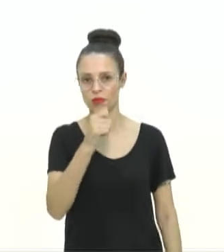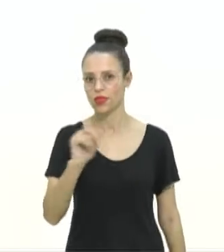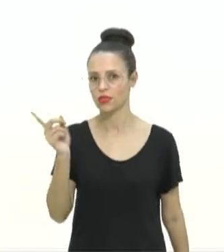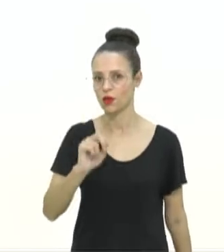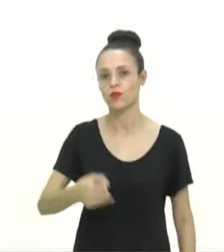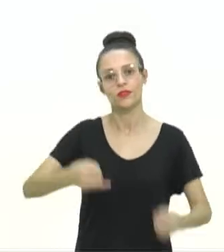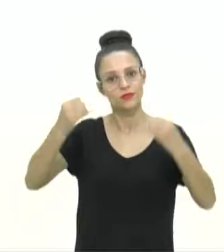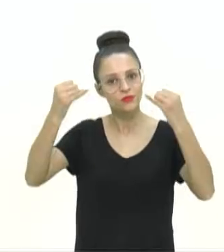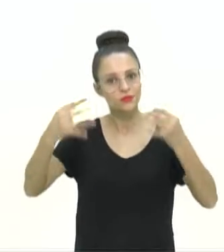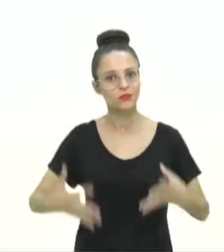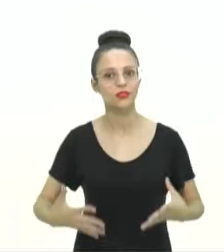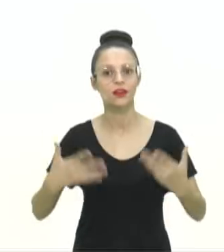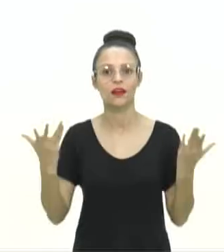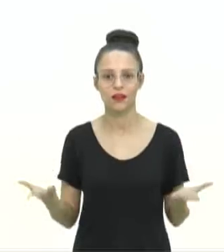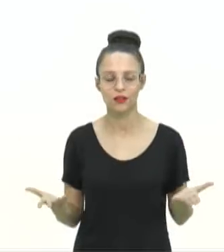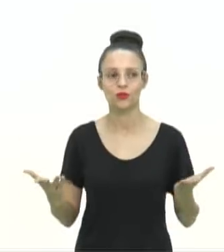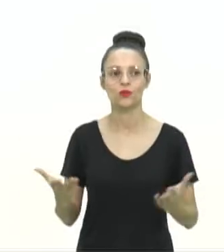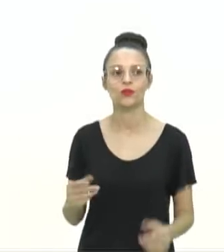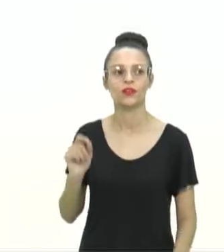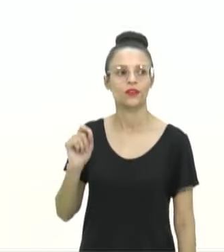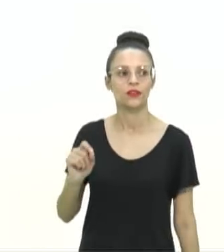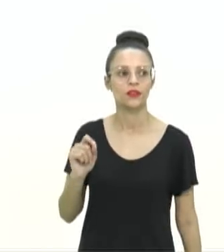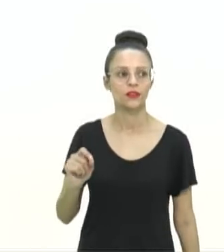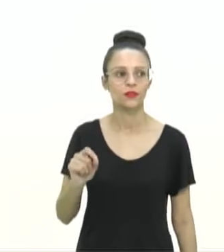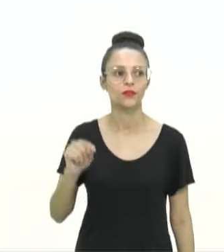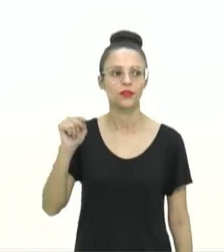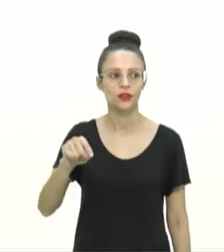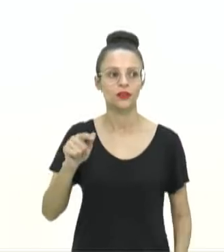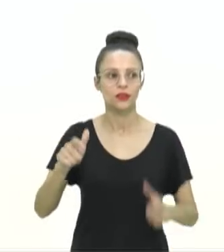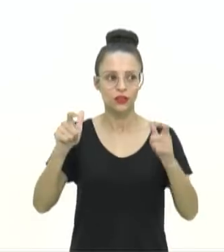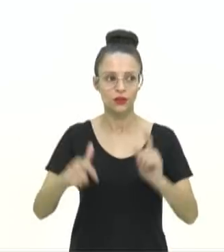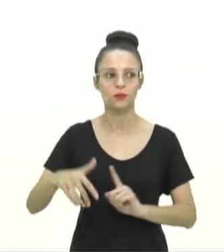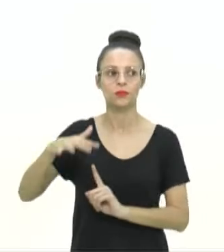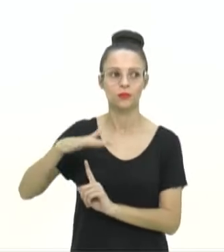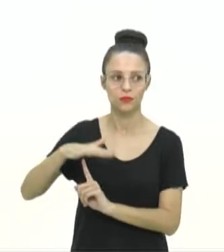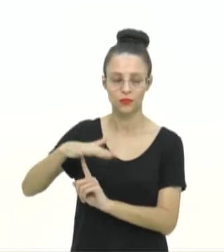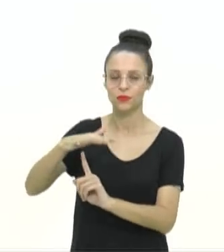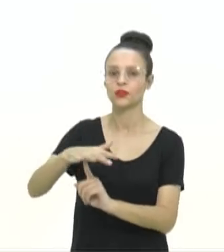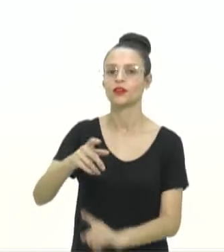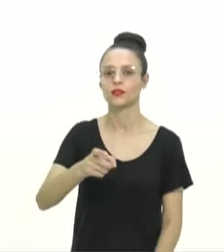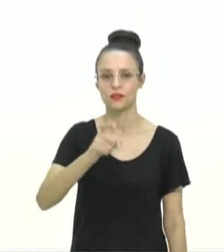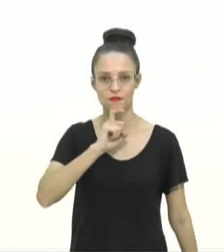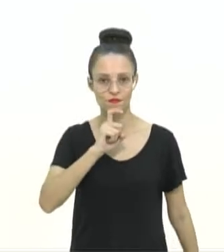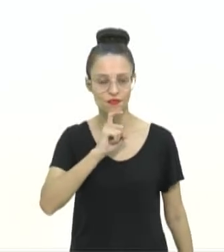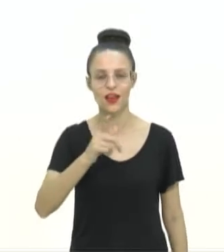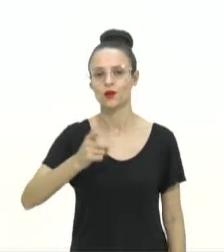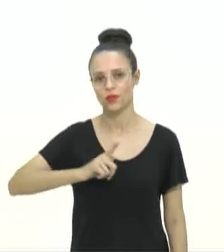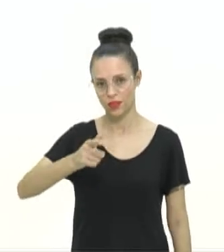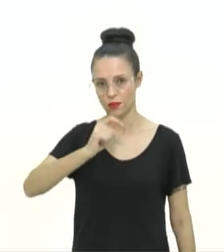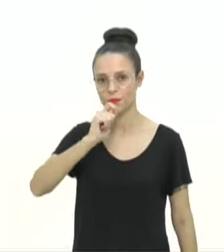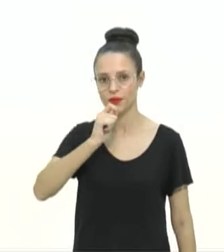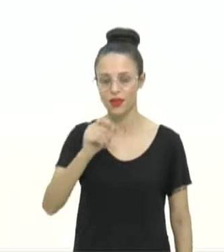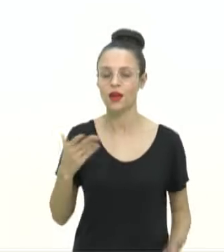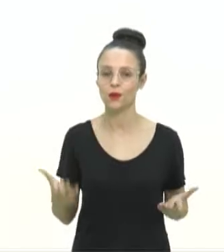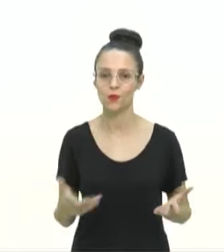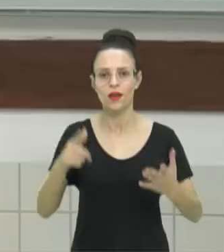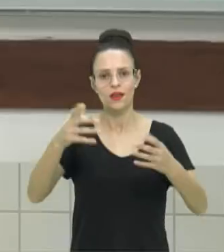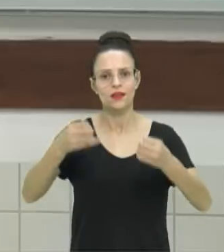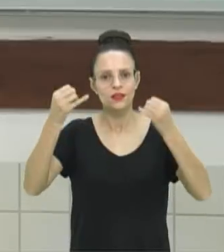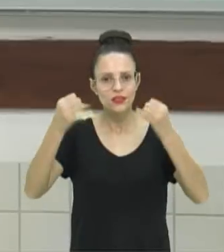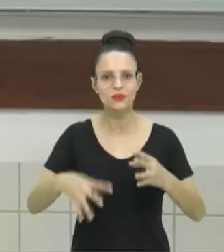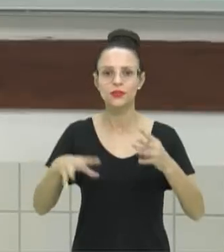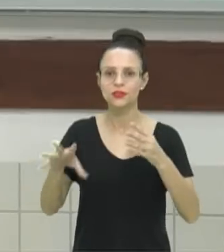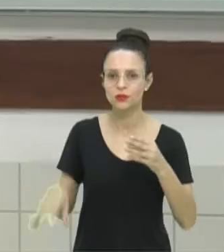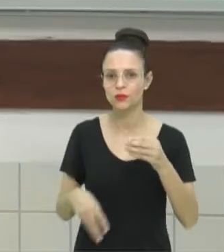está explicando, ó, que na nossa região, os pinheiros no inverno oferecem pinhão. É uma explicação